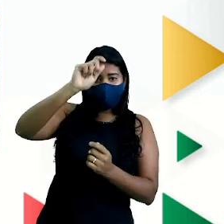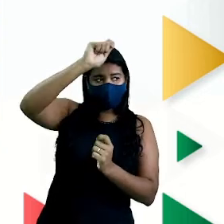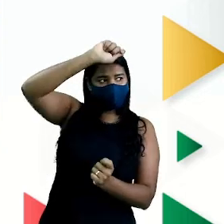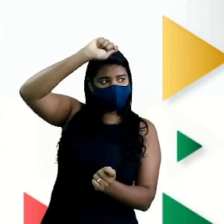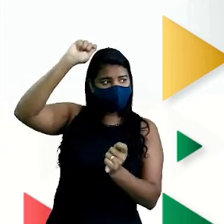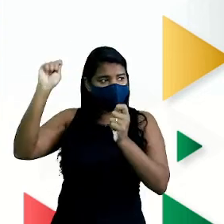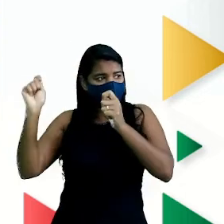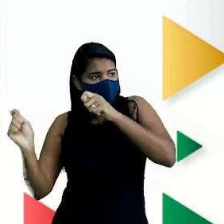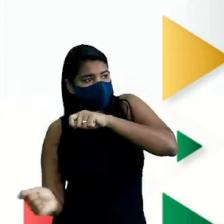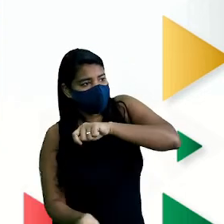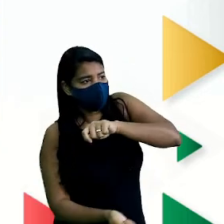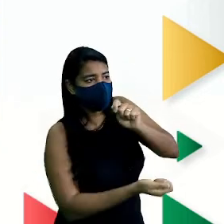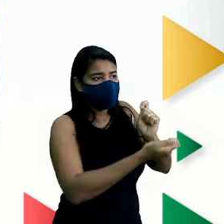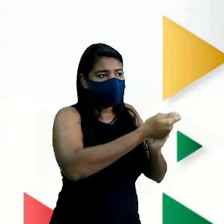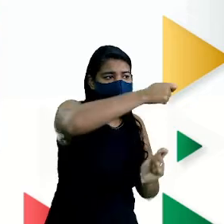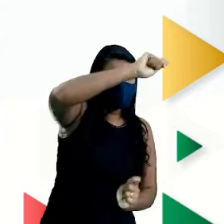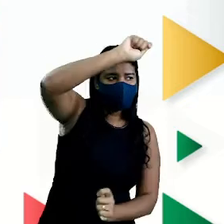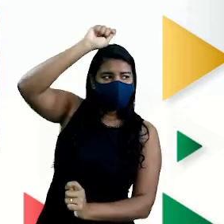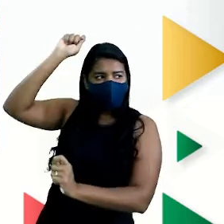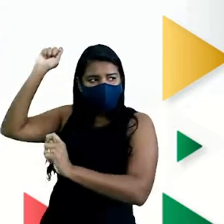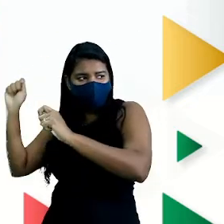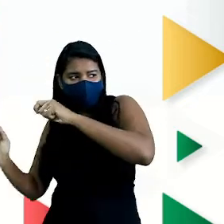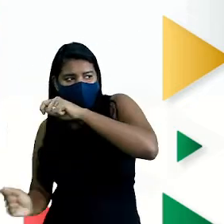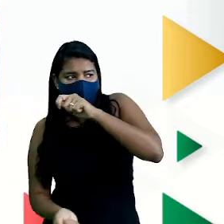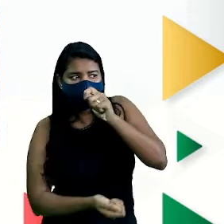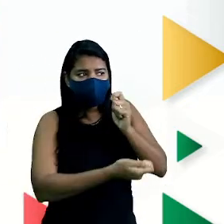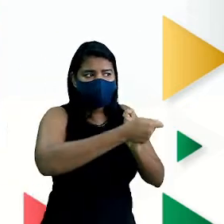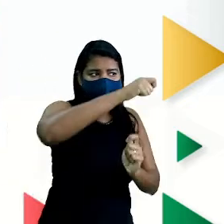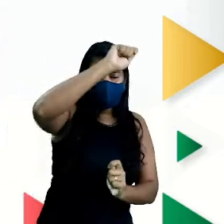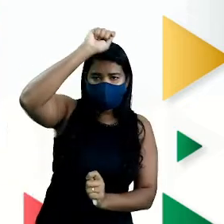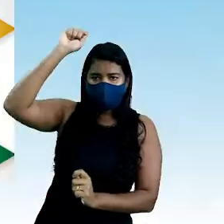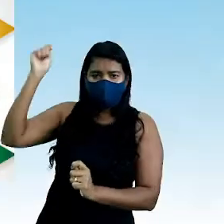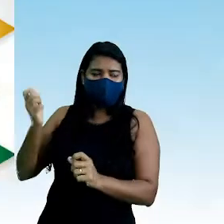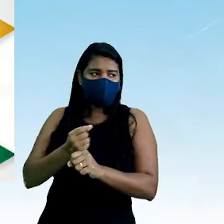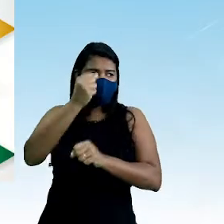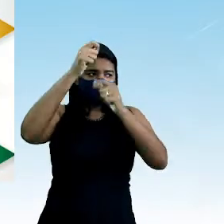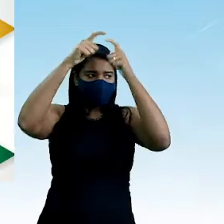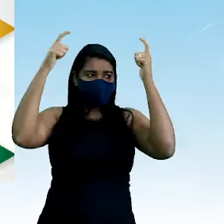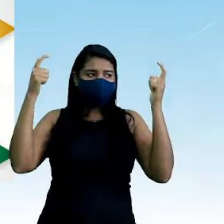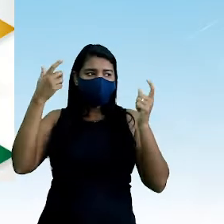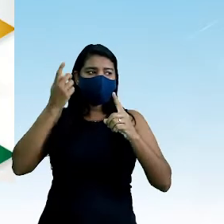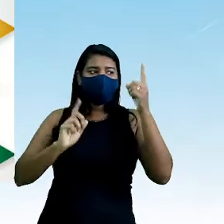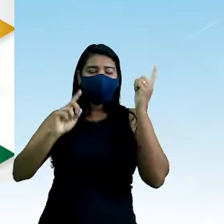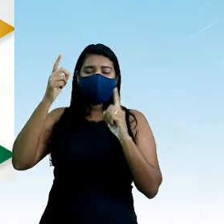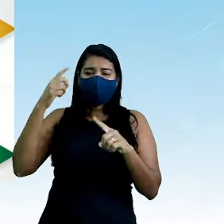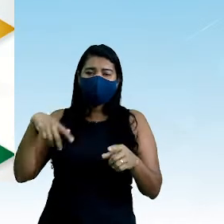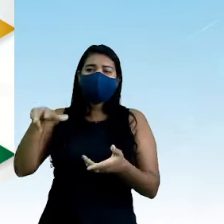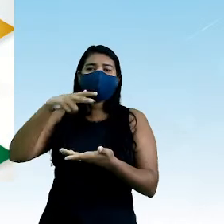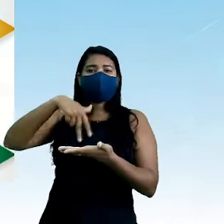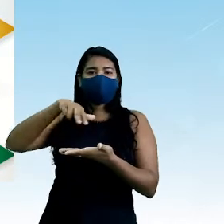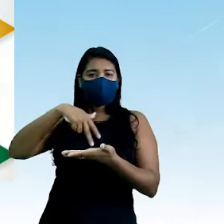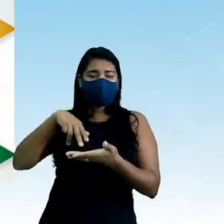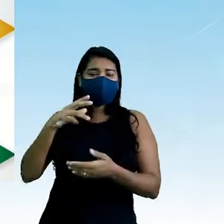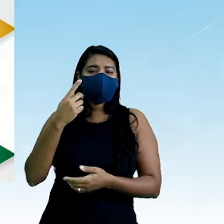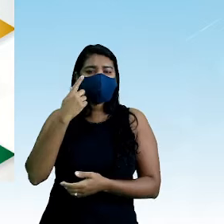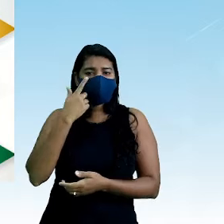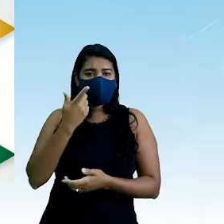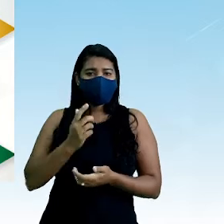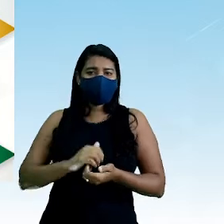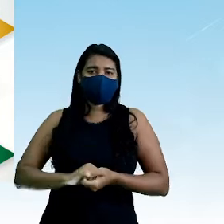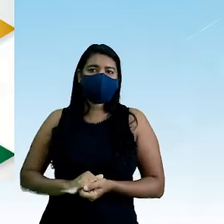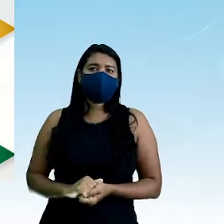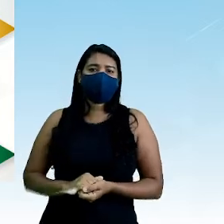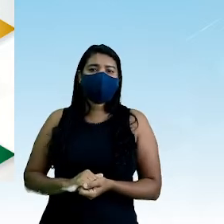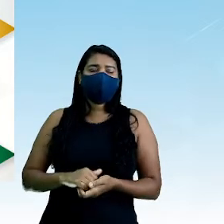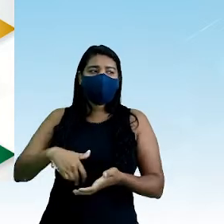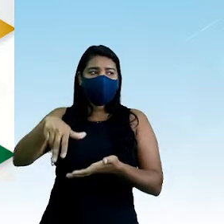baixo e vão fazendo aquela movimentação belíssima, né? Então, assim, realmente é uma dança